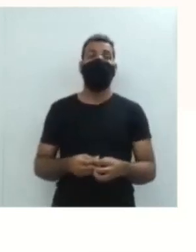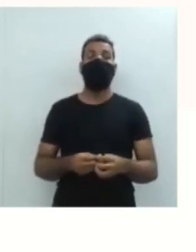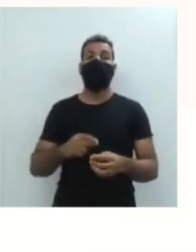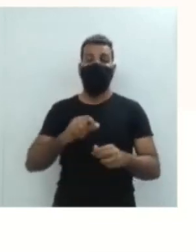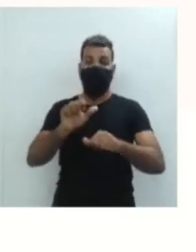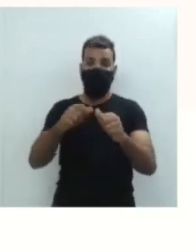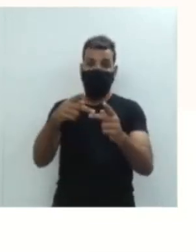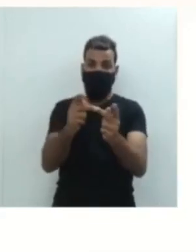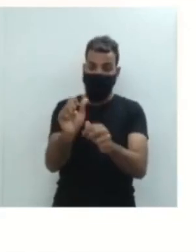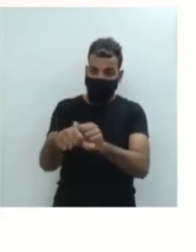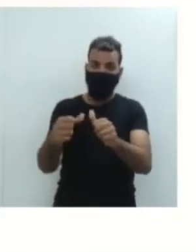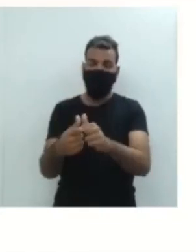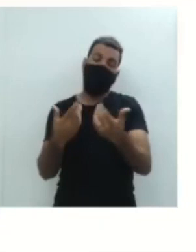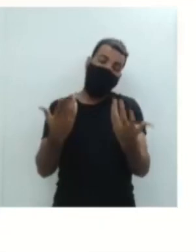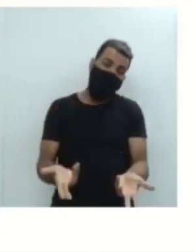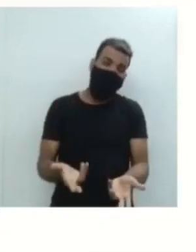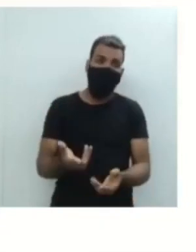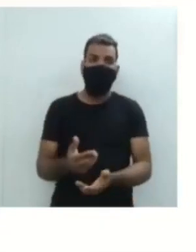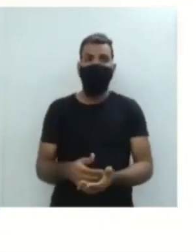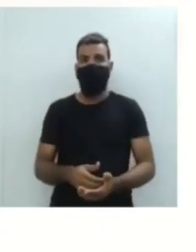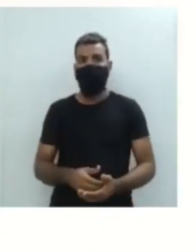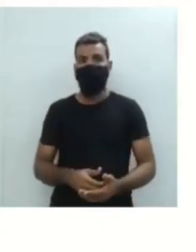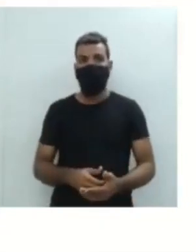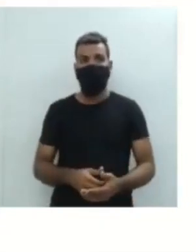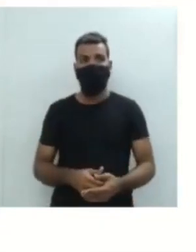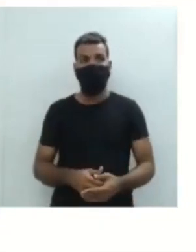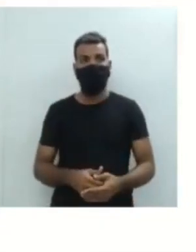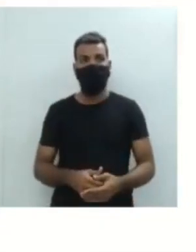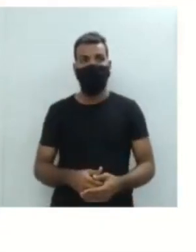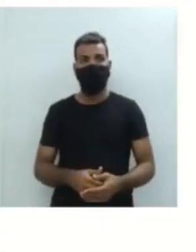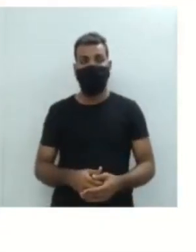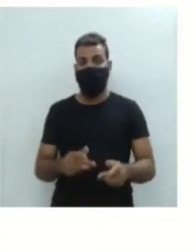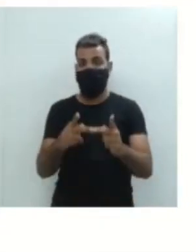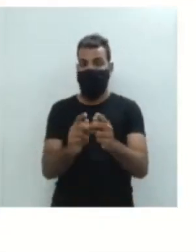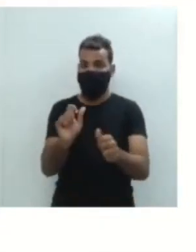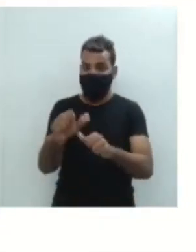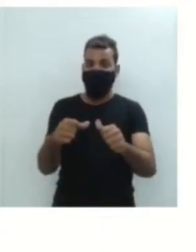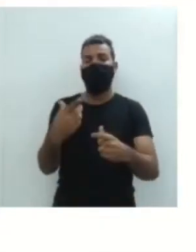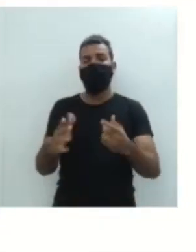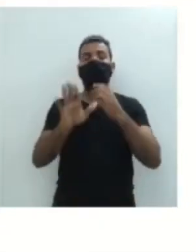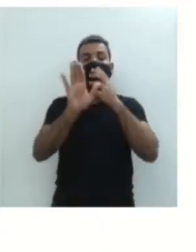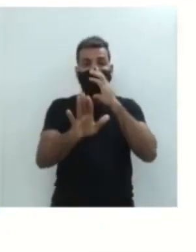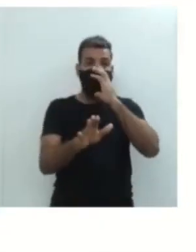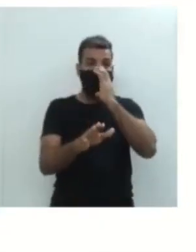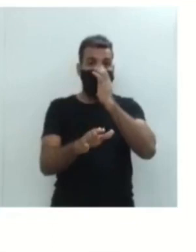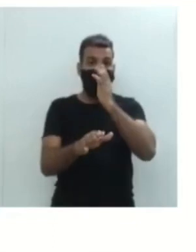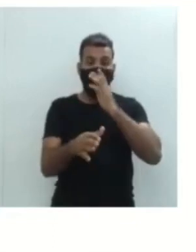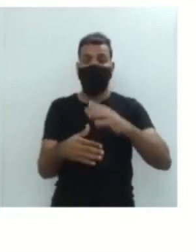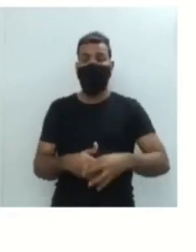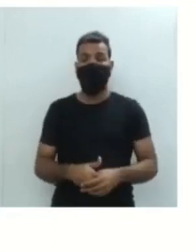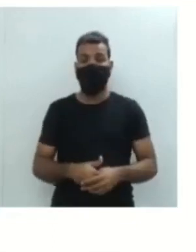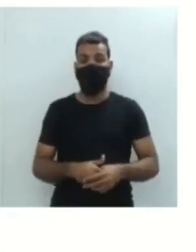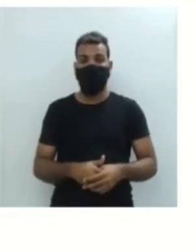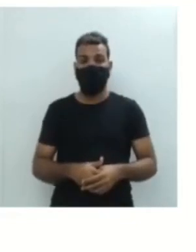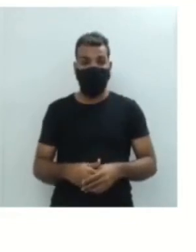o alterar prato ou no caso o remover prático mas se não ele vai chamar o